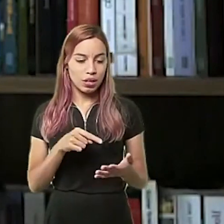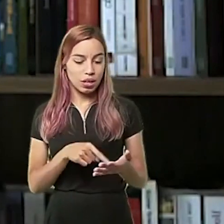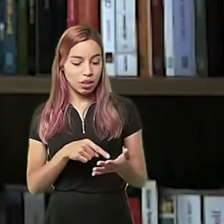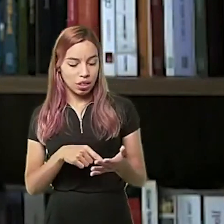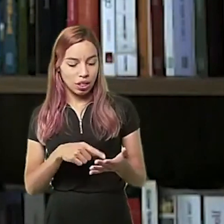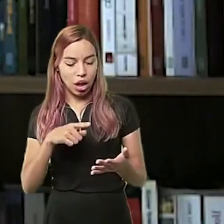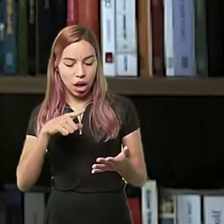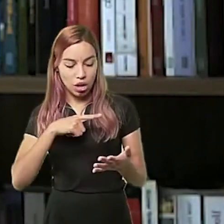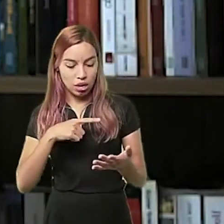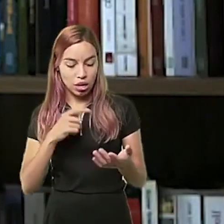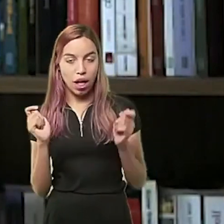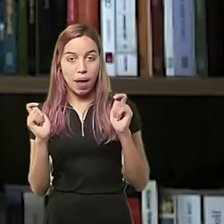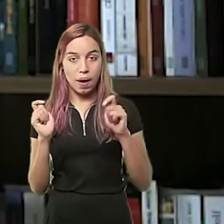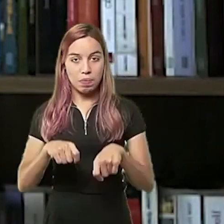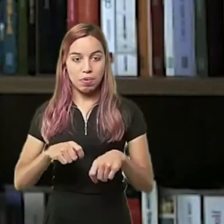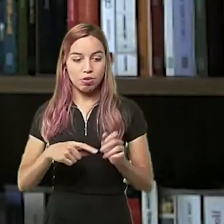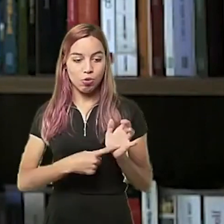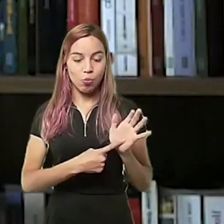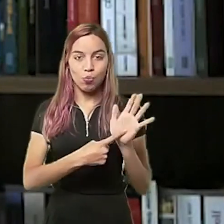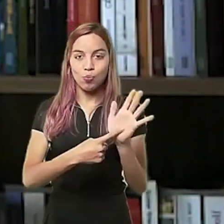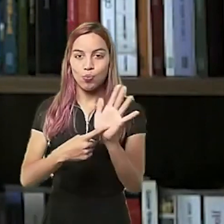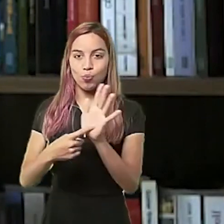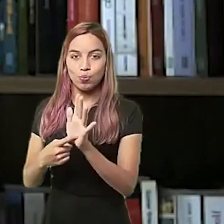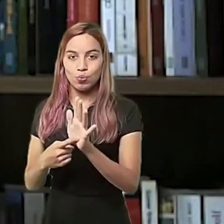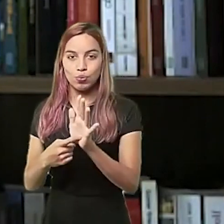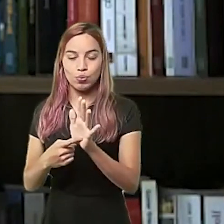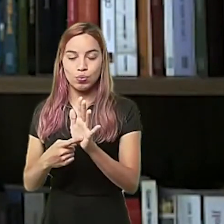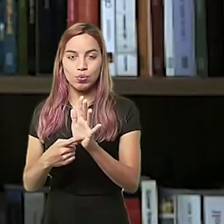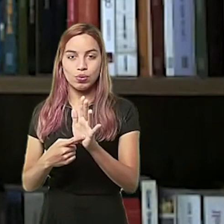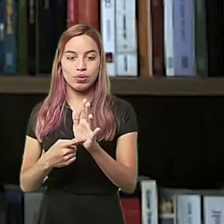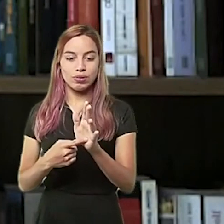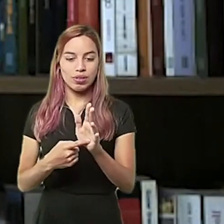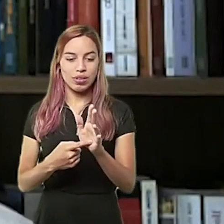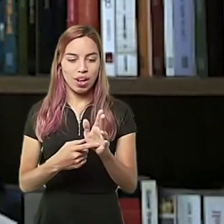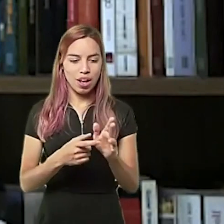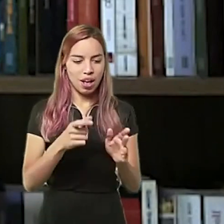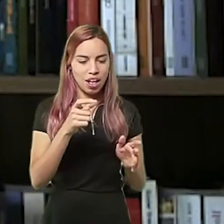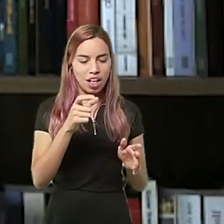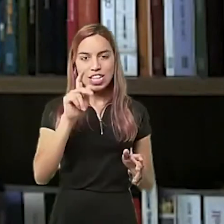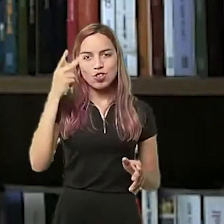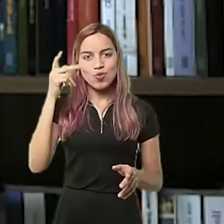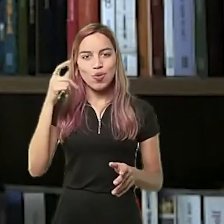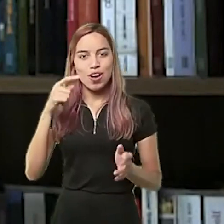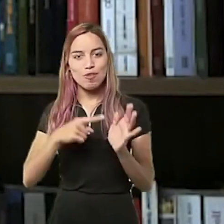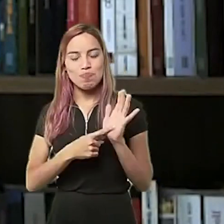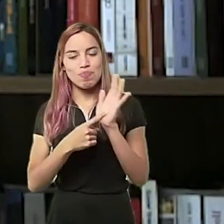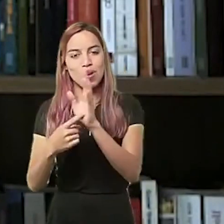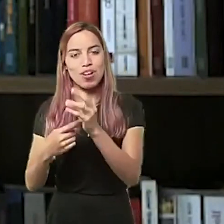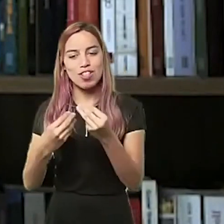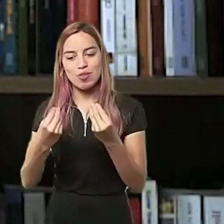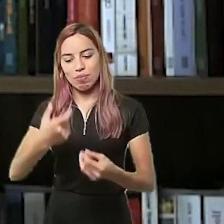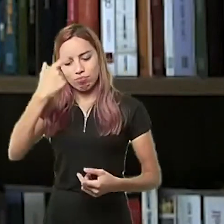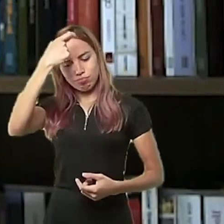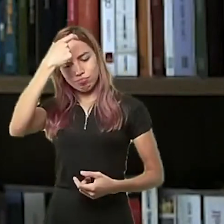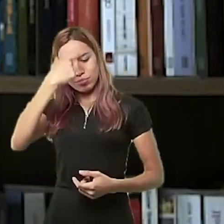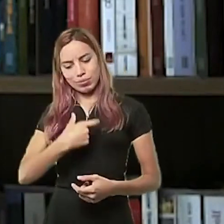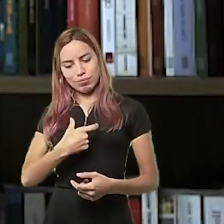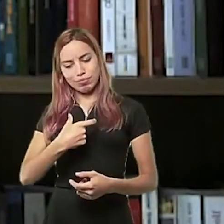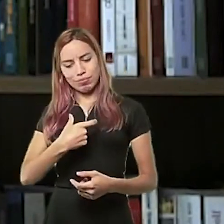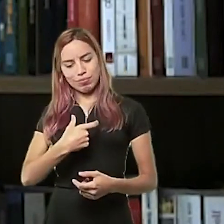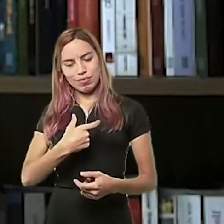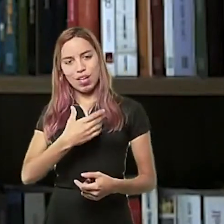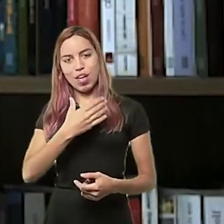capacidade de revelar a sua própria humanidade. E eu acho que é isso. O Antônio Cândido, quando escreveu esse